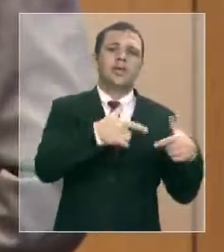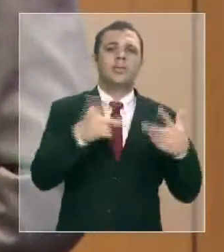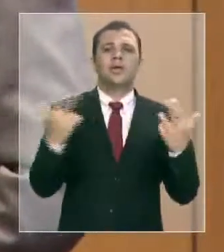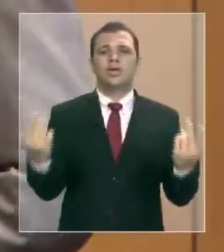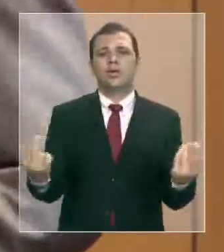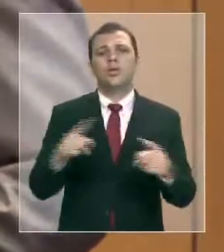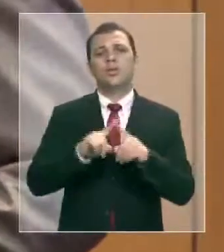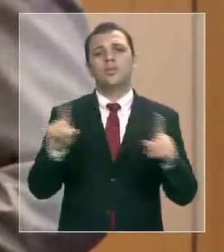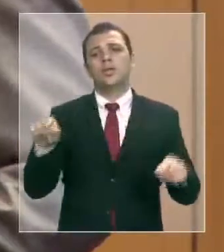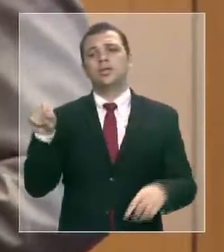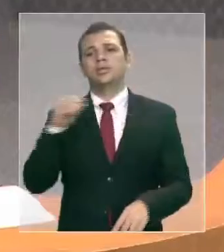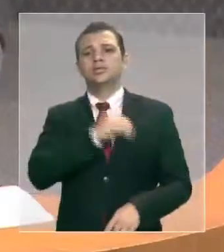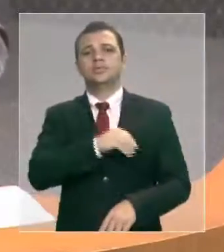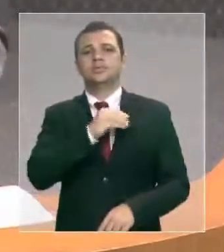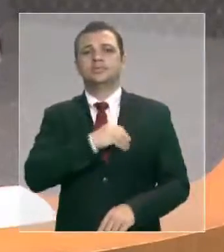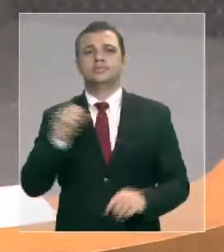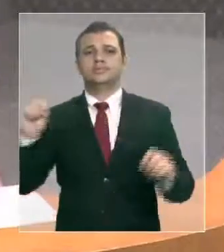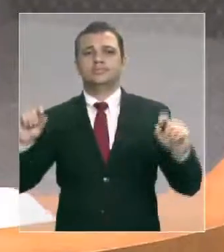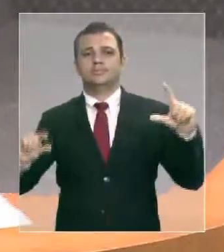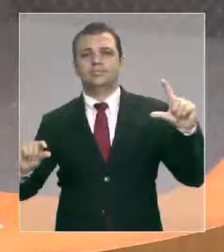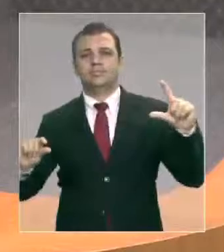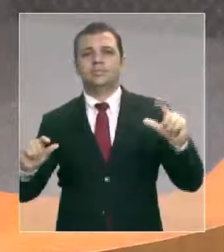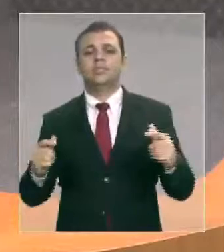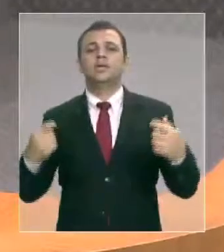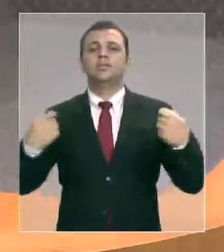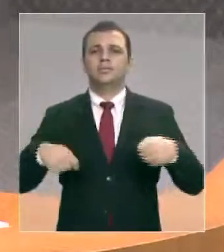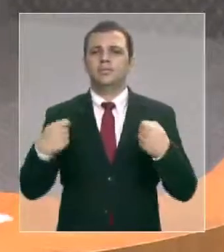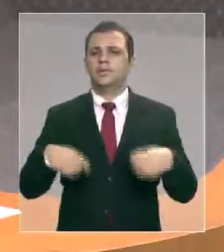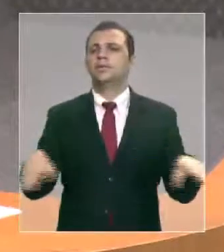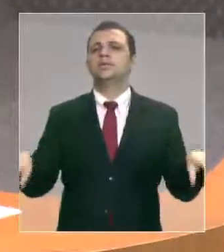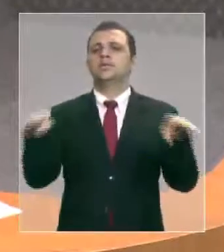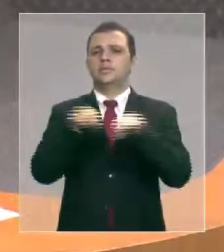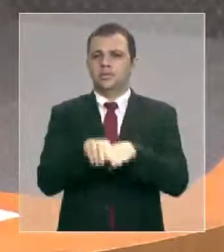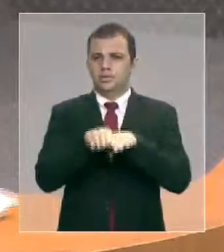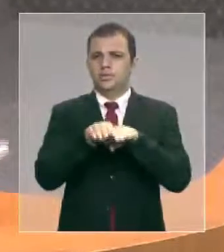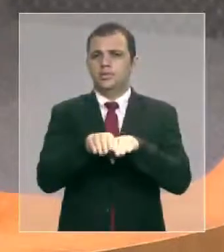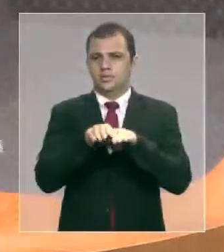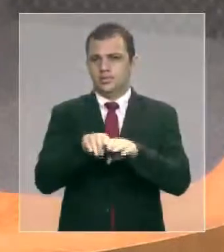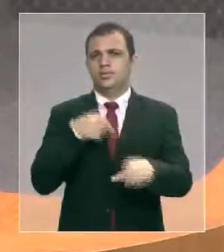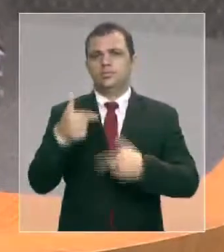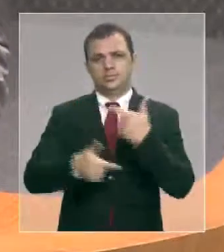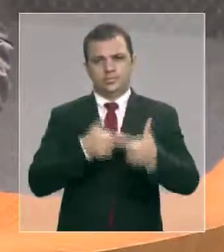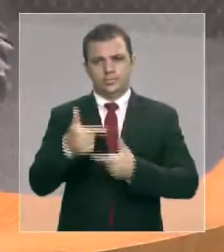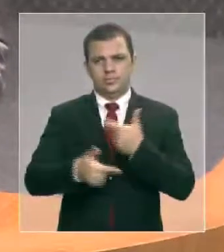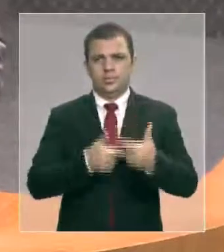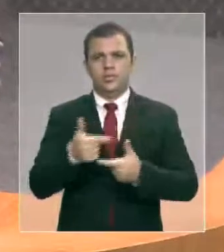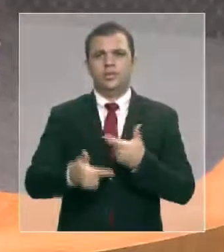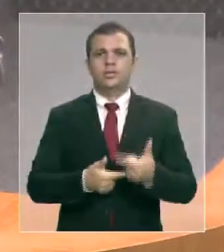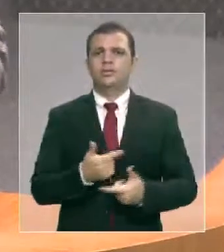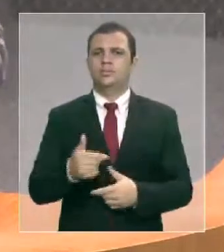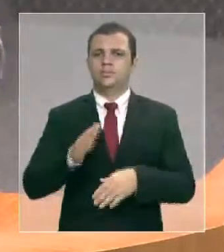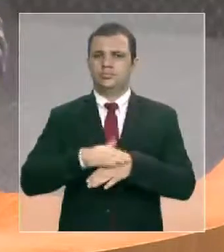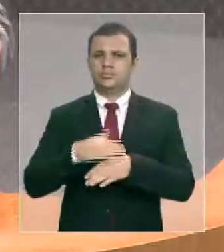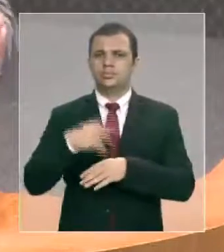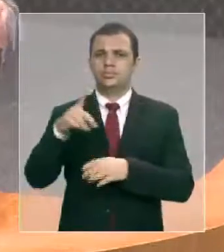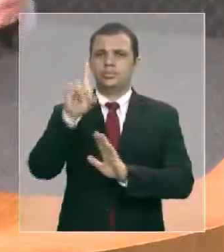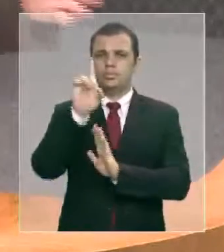plena nas condições, nas atribuições, até porque essas conquistas já